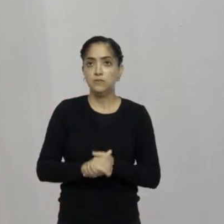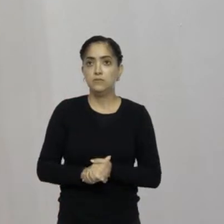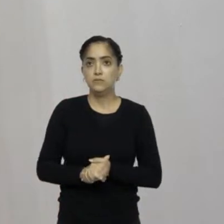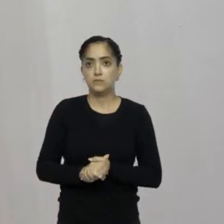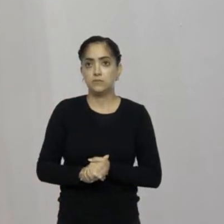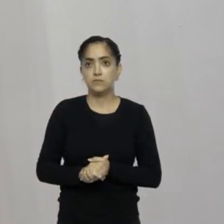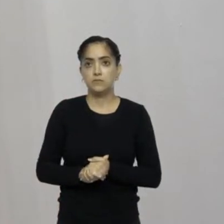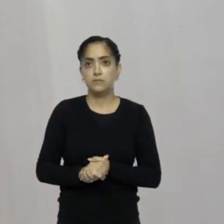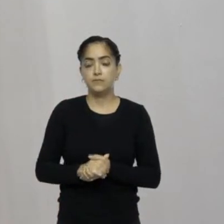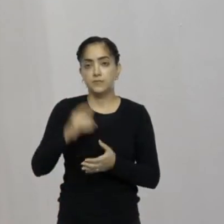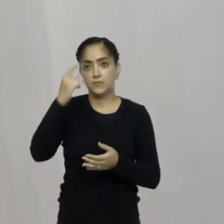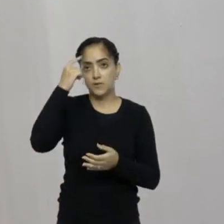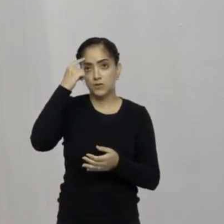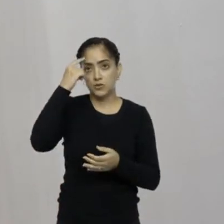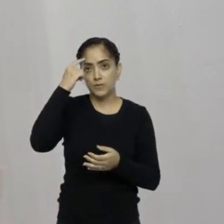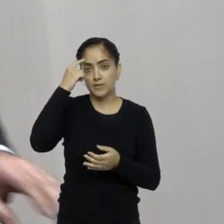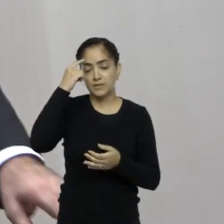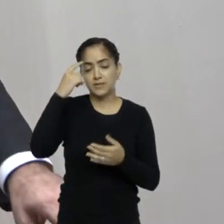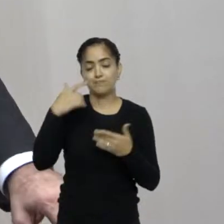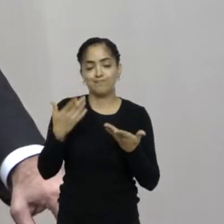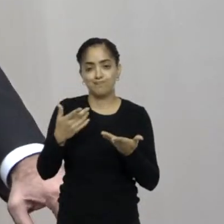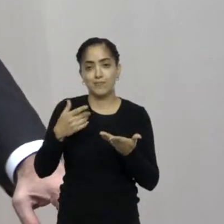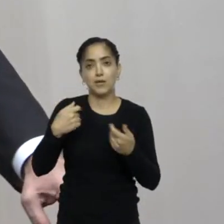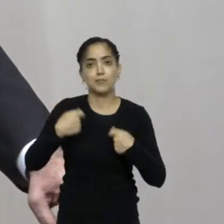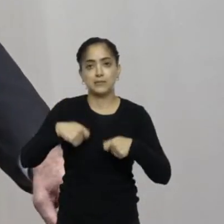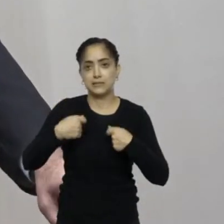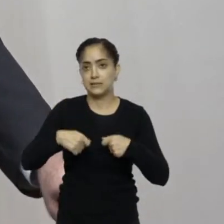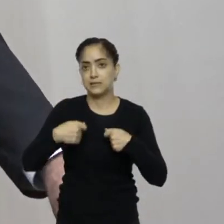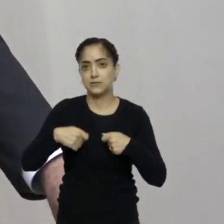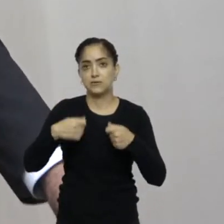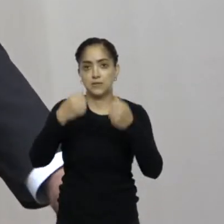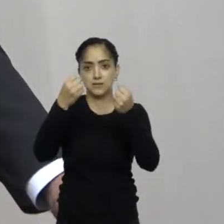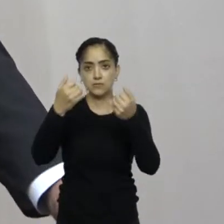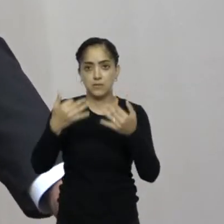Eu já pensei, sou obrigado a fazer esse registro.